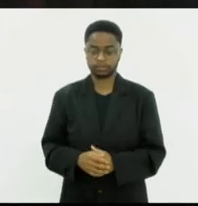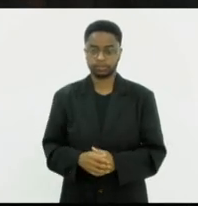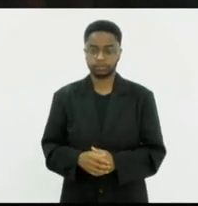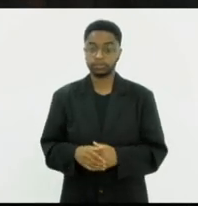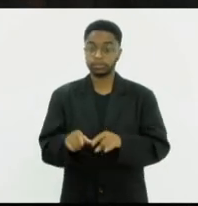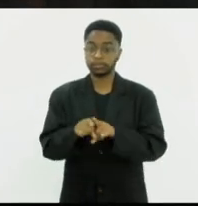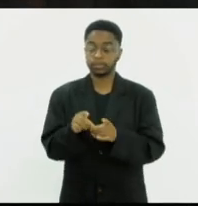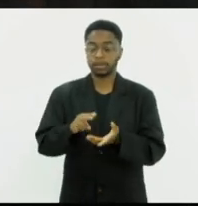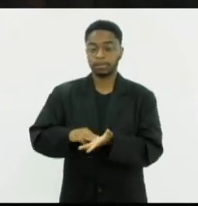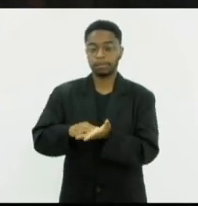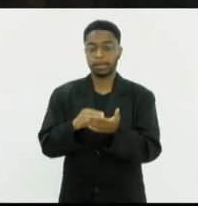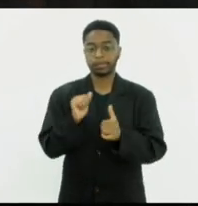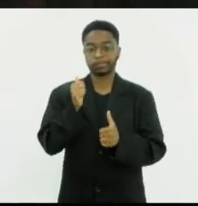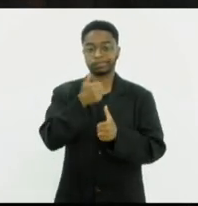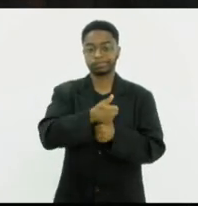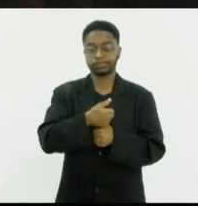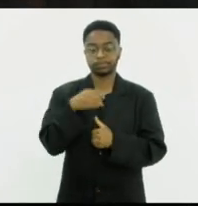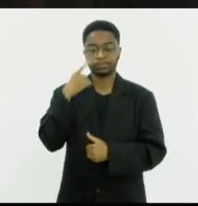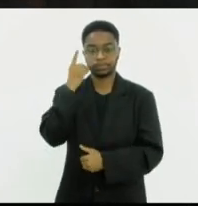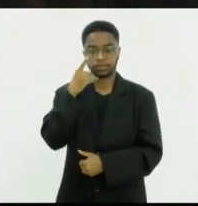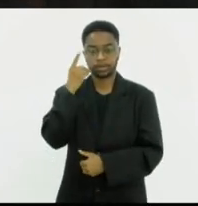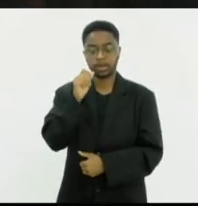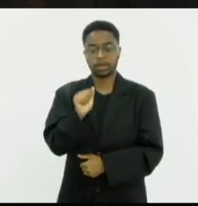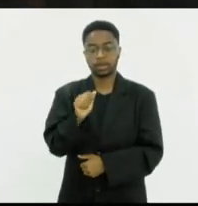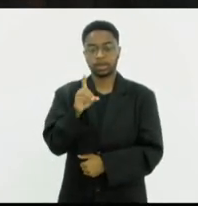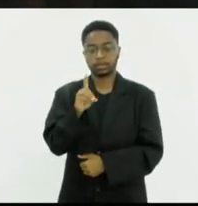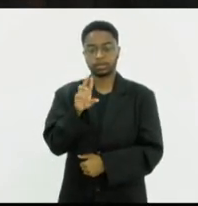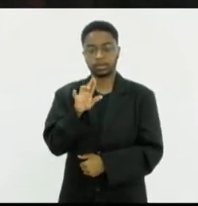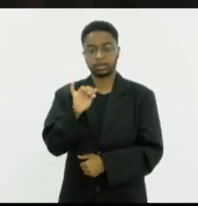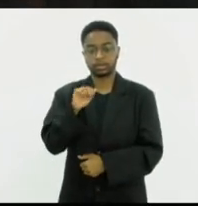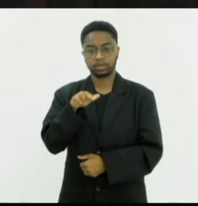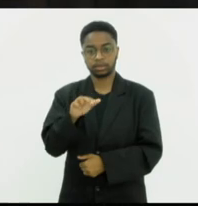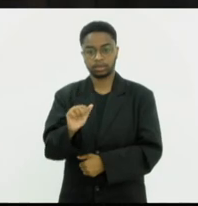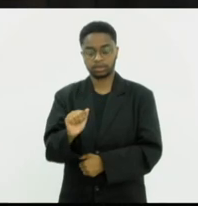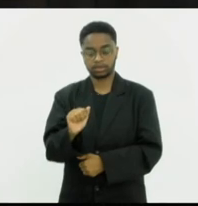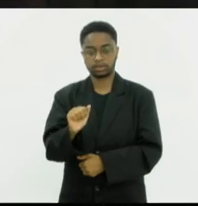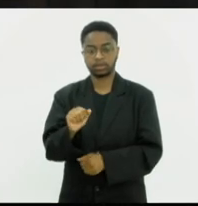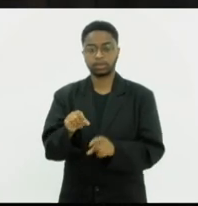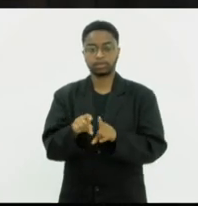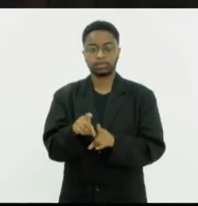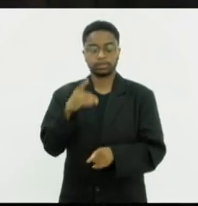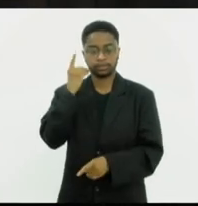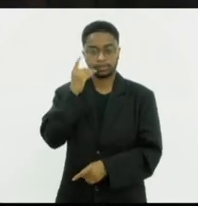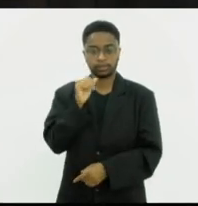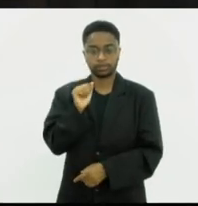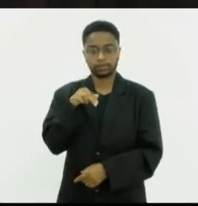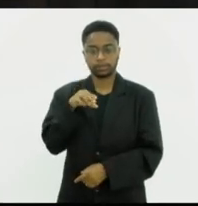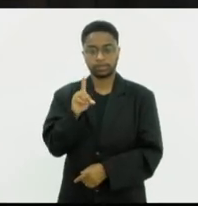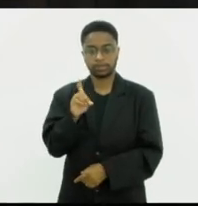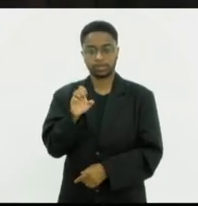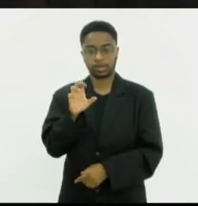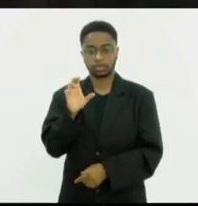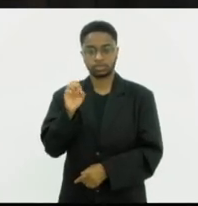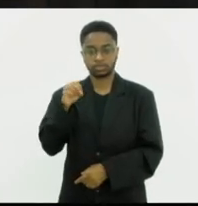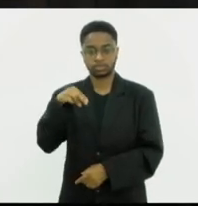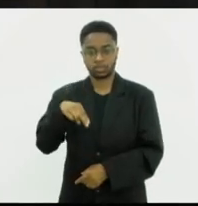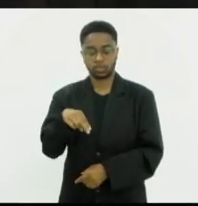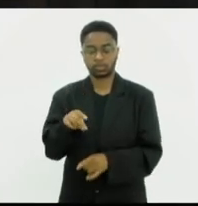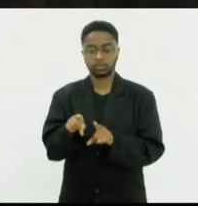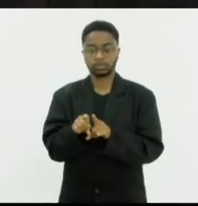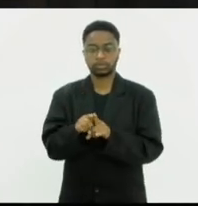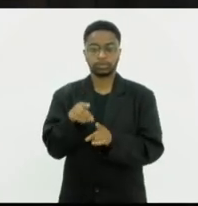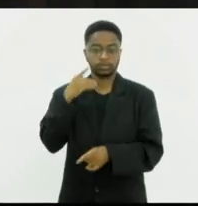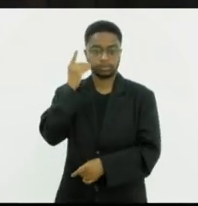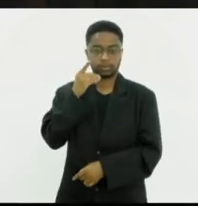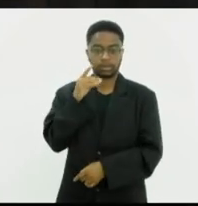membros suplentes, a deputada Adriana Baltazar, o deputado Anderson Moraes e o